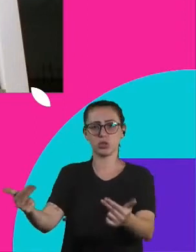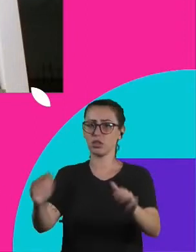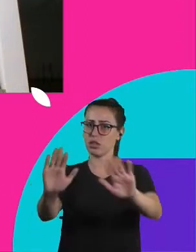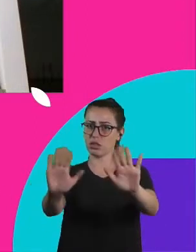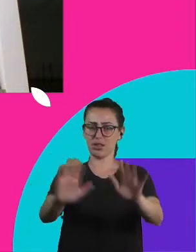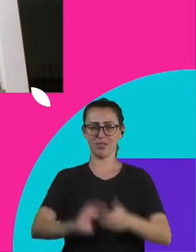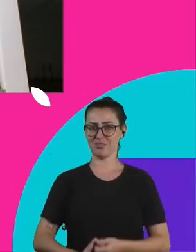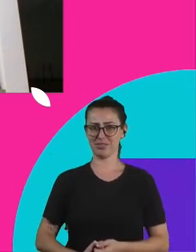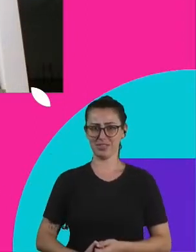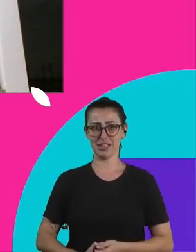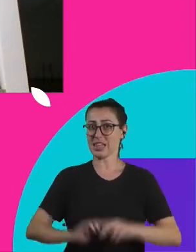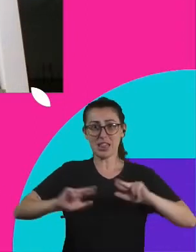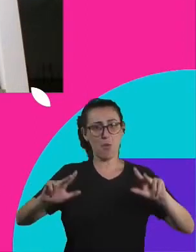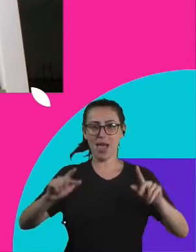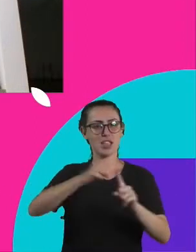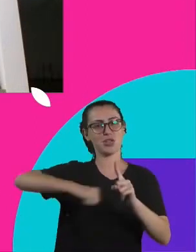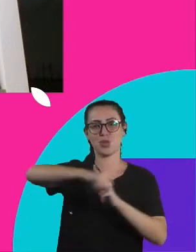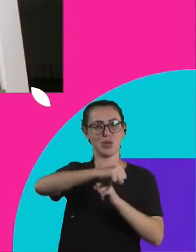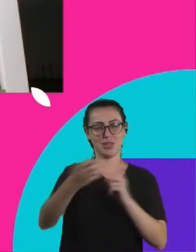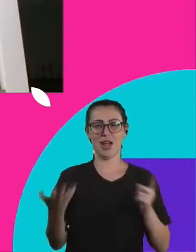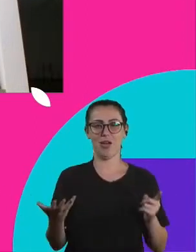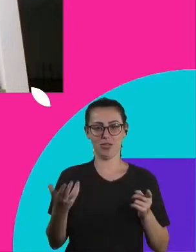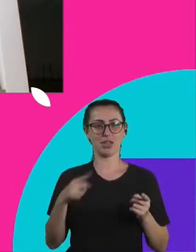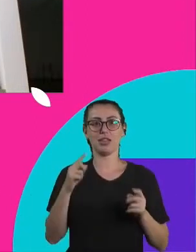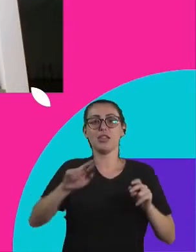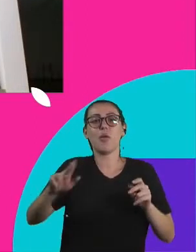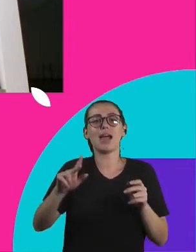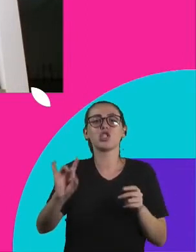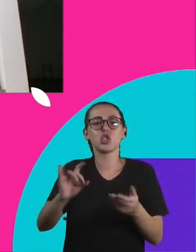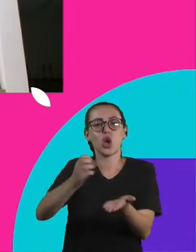também é social, e todas as empresas são que empregam essas pessoas. Nós precisamos dar